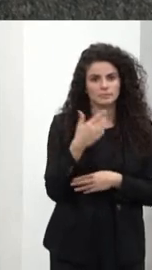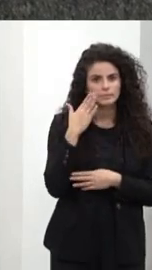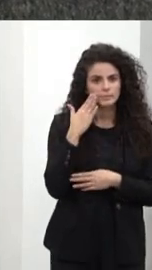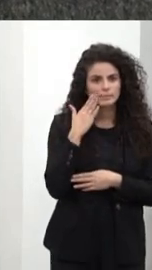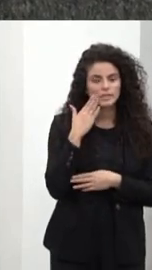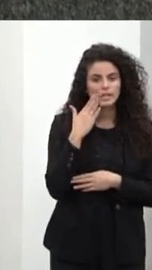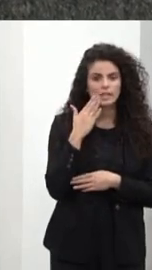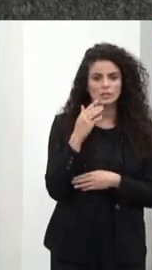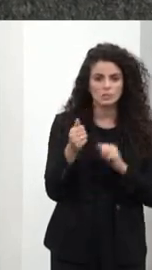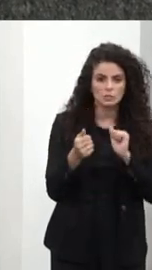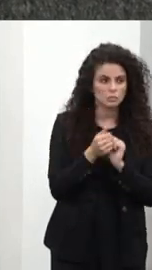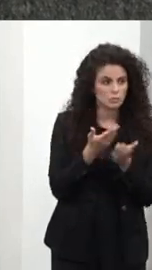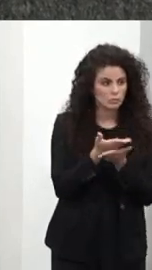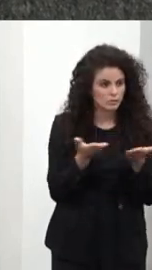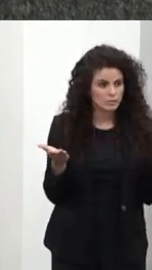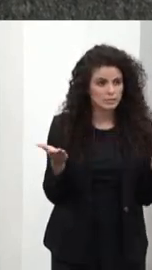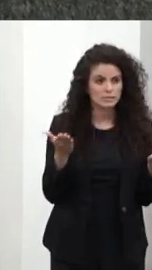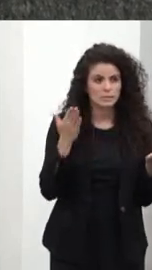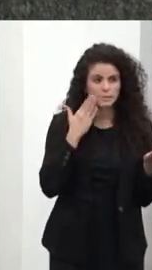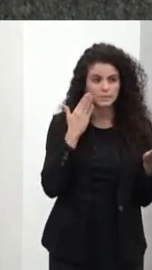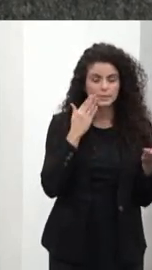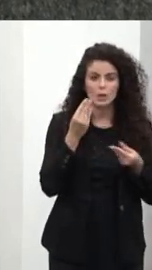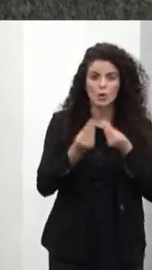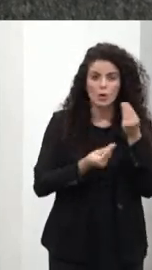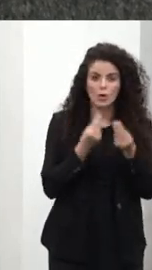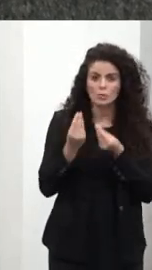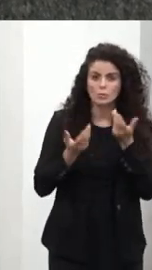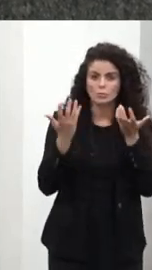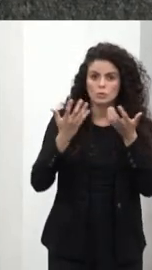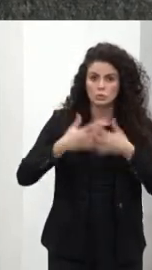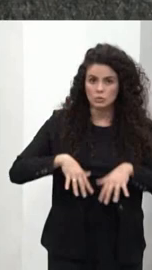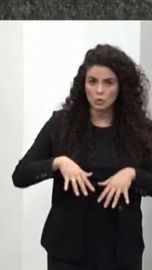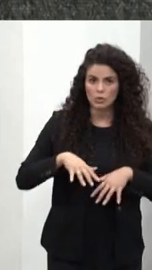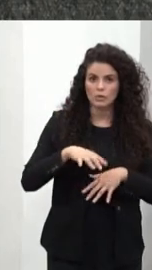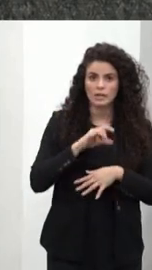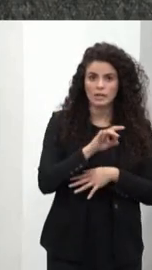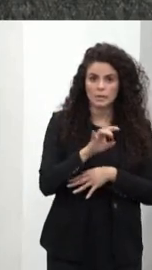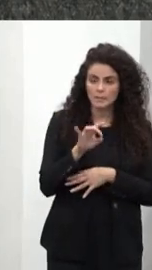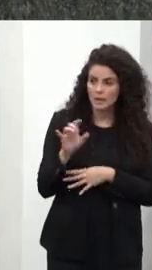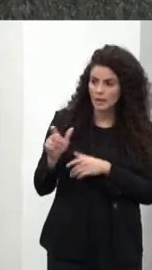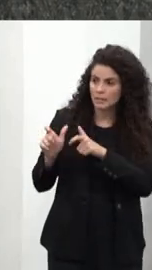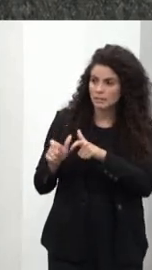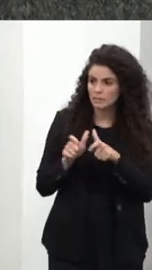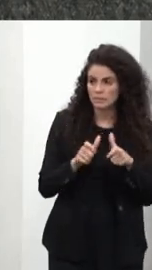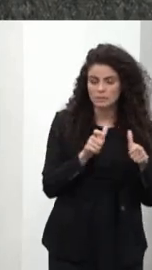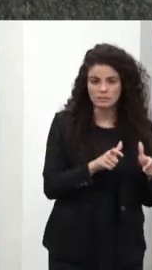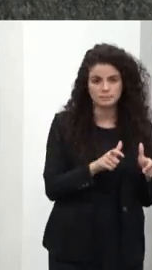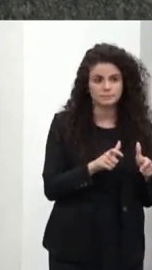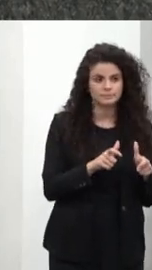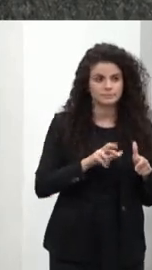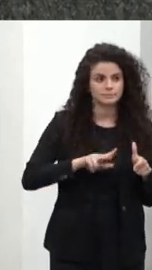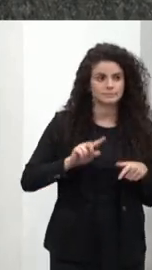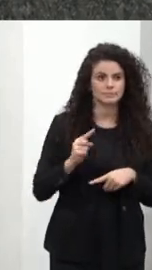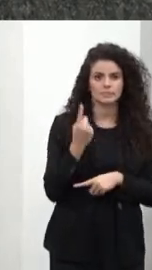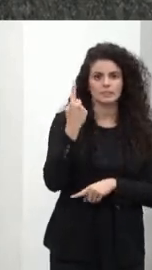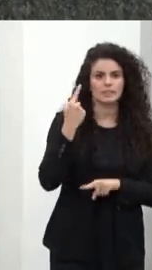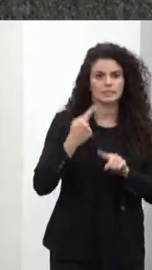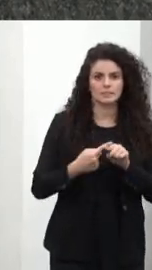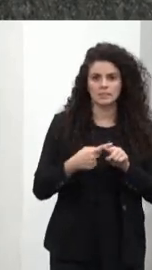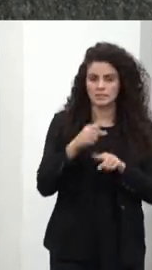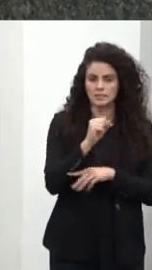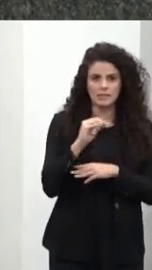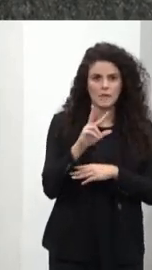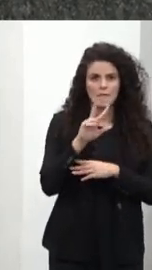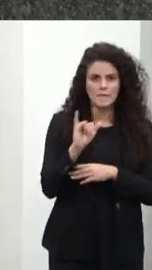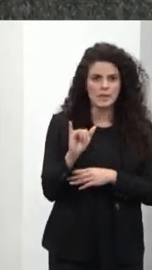diálogo com vocês de estar entendendo o que é que funciona o que é que já não funciona né Santa Catarina Não é a primeira vez que essa Santa Catarina